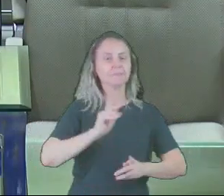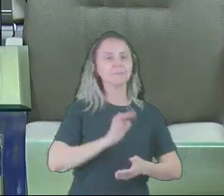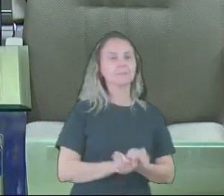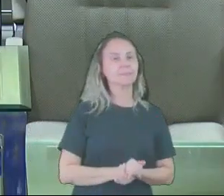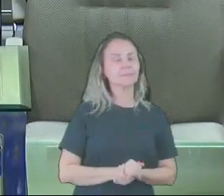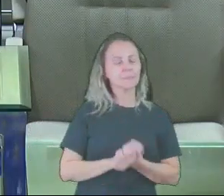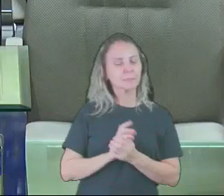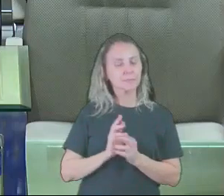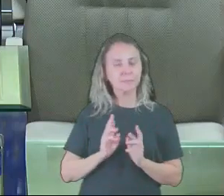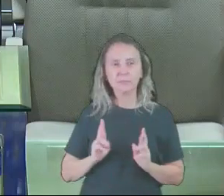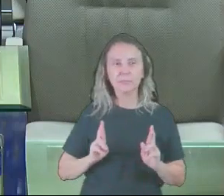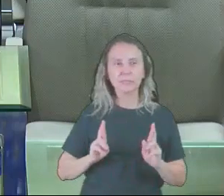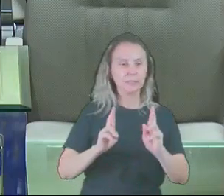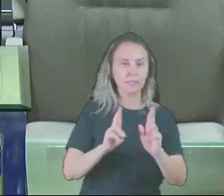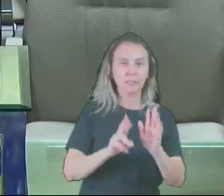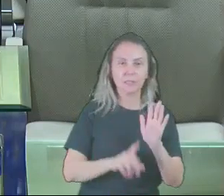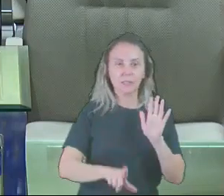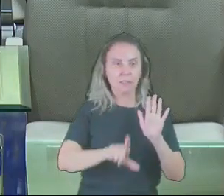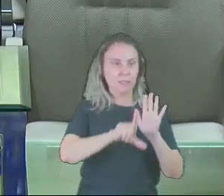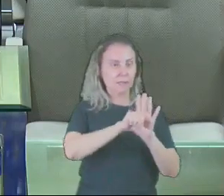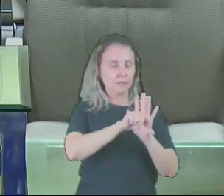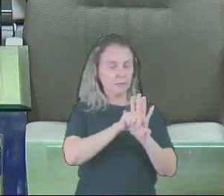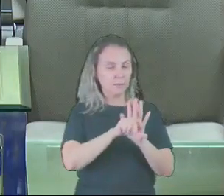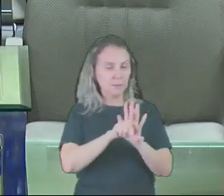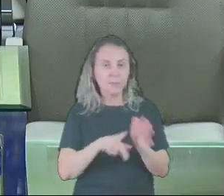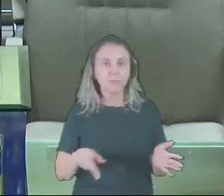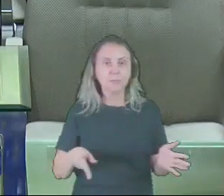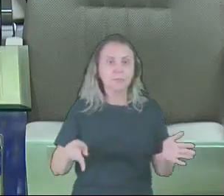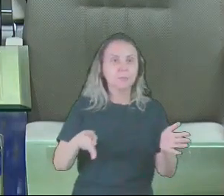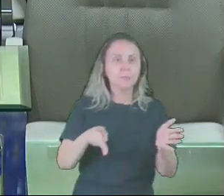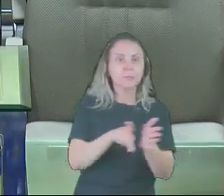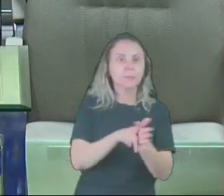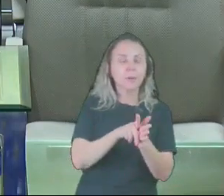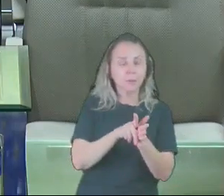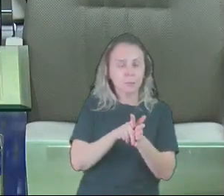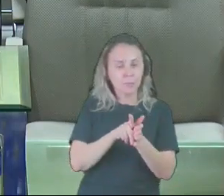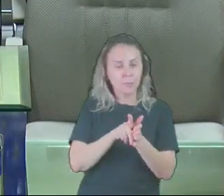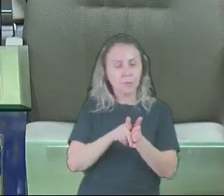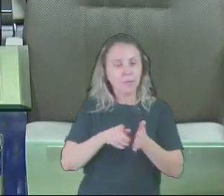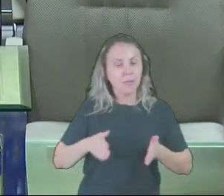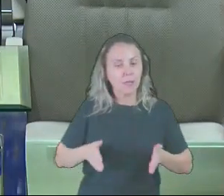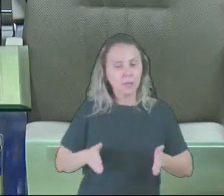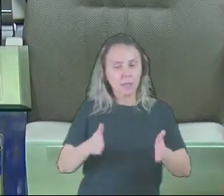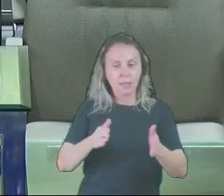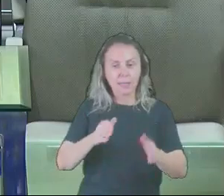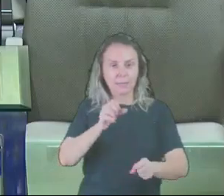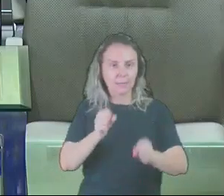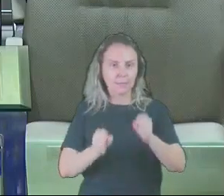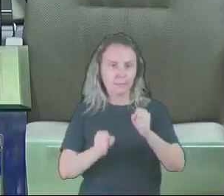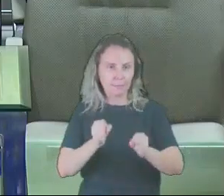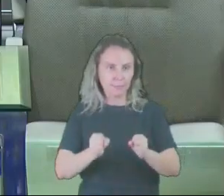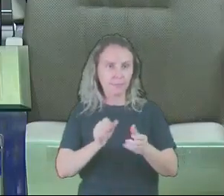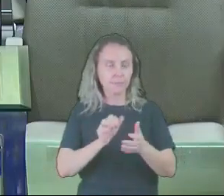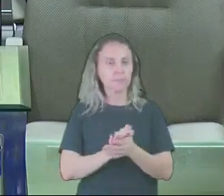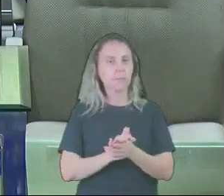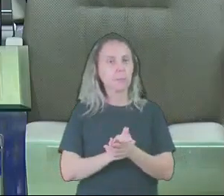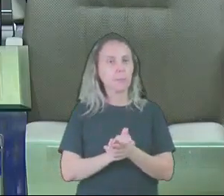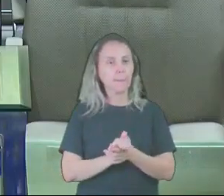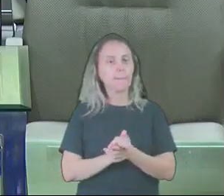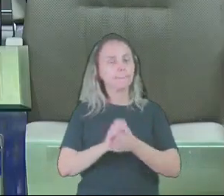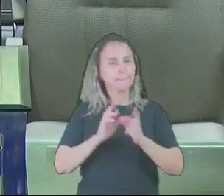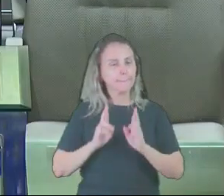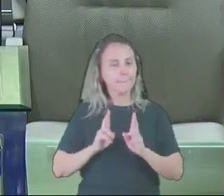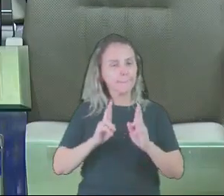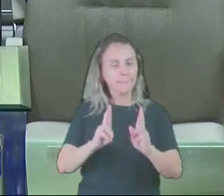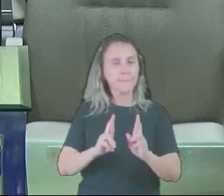respeito às leis de trânsito respeito o que o governo pede todo ano para você declarar o seu Imposto